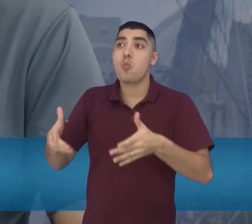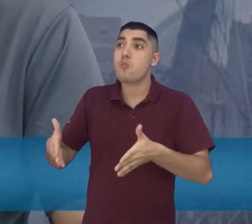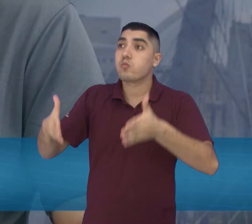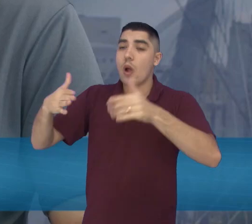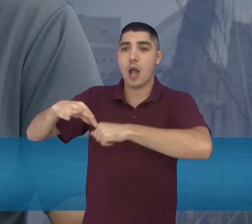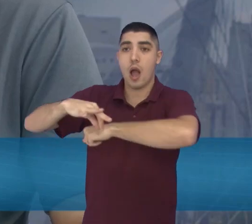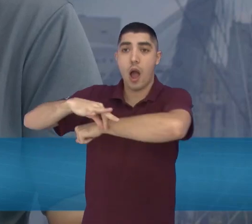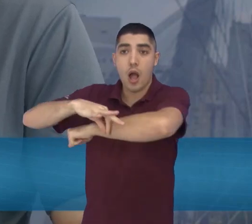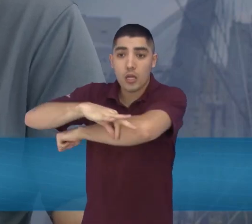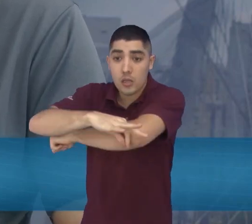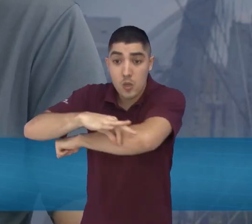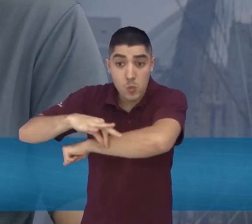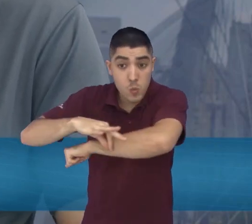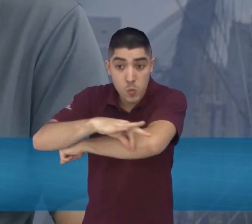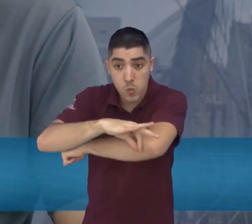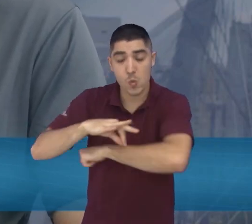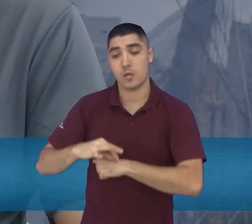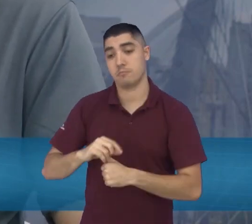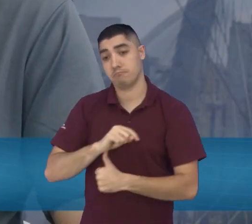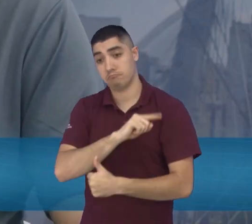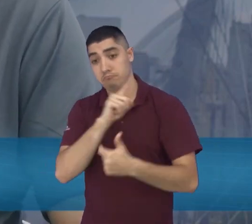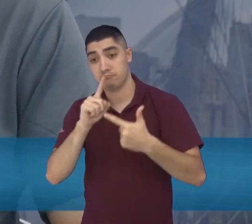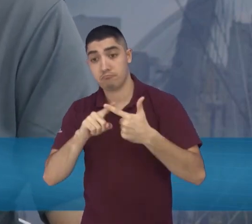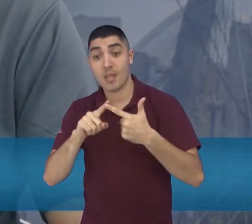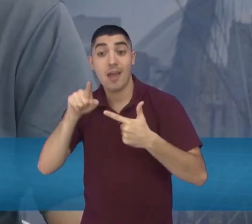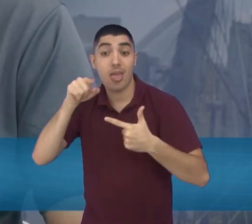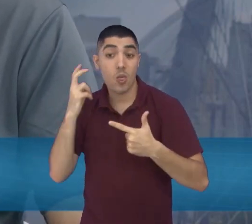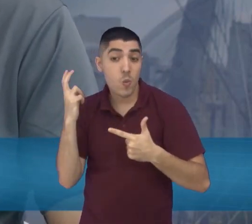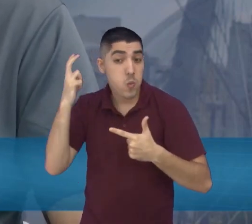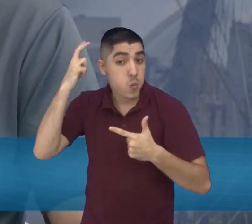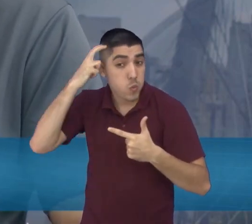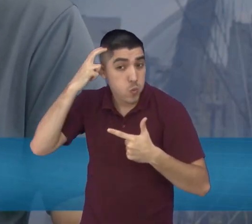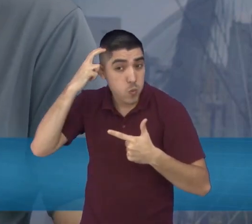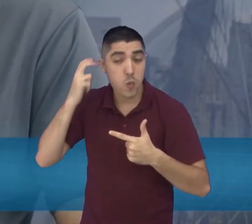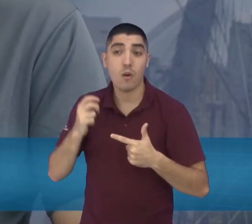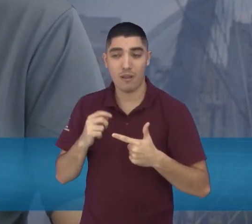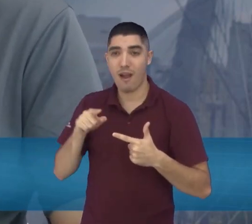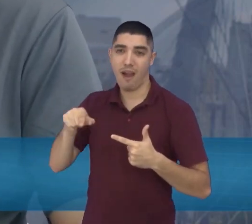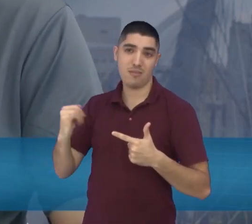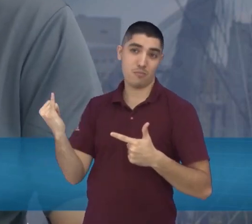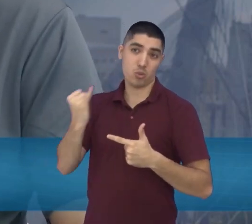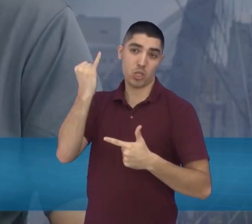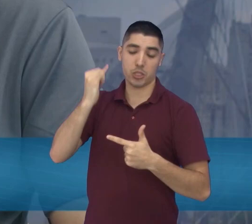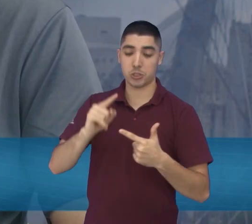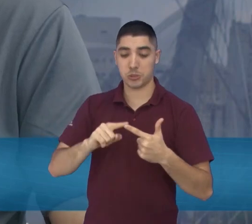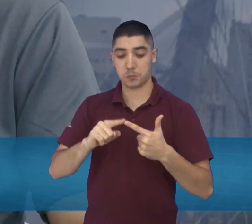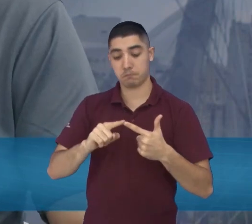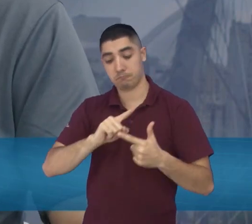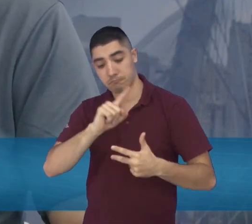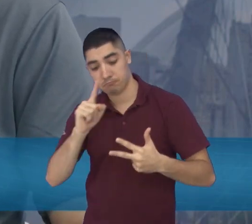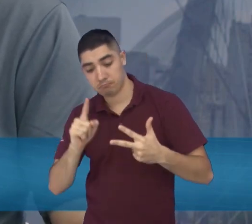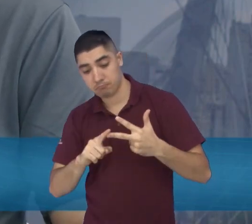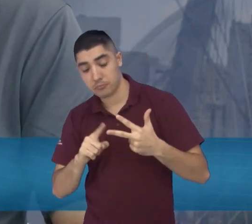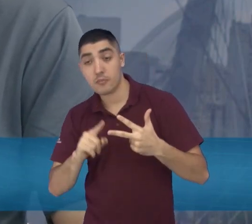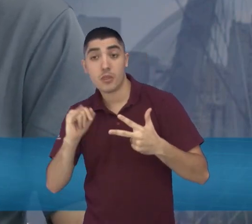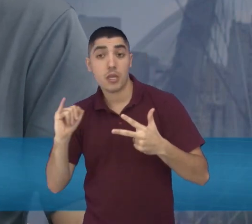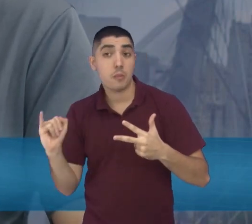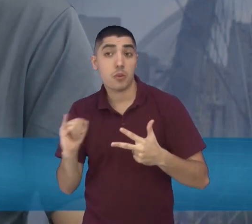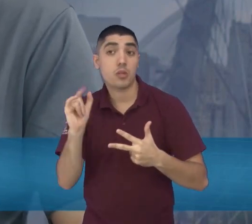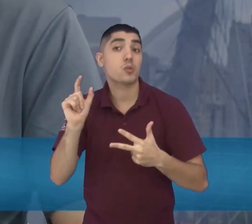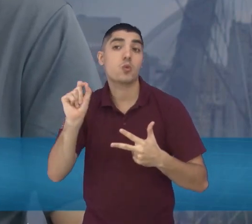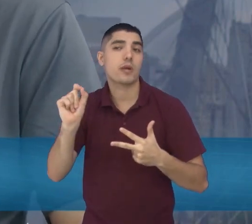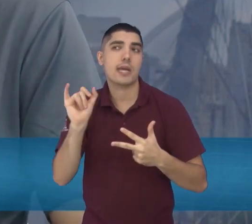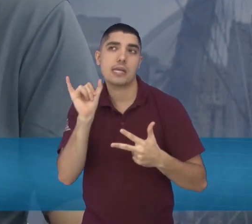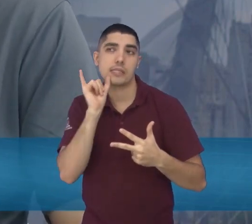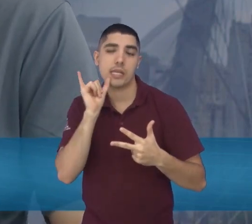significativo pela sua significância cultural para a cidade, ele pode ser significativo por ter